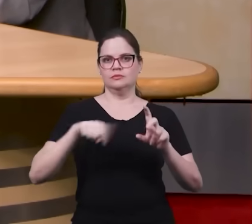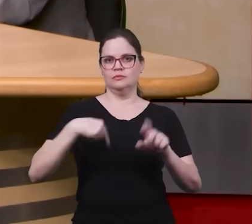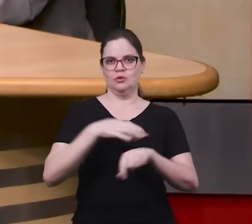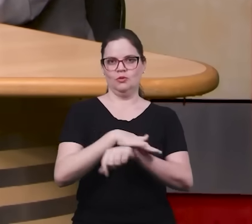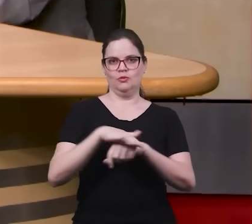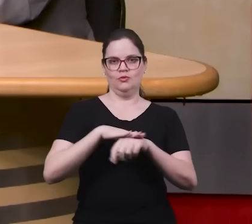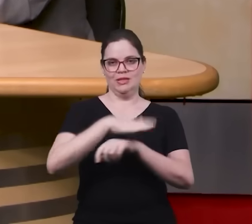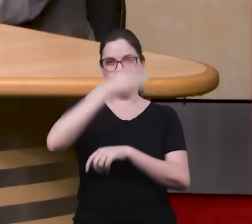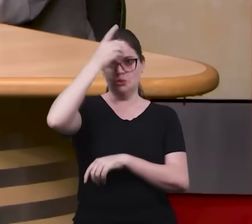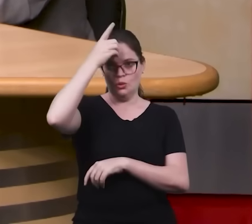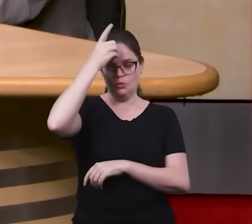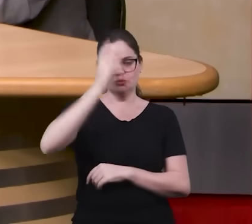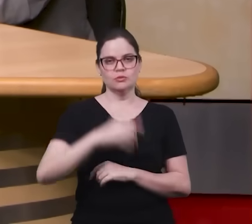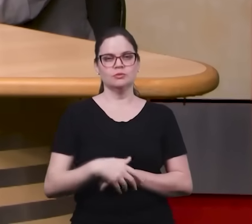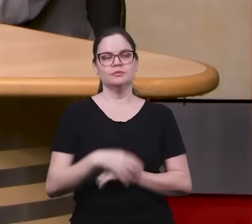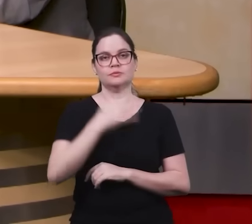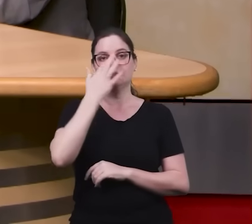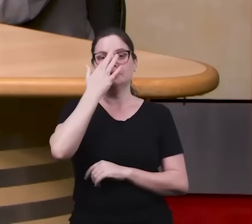Porque